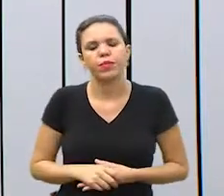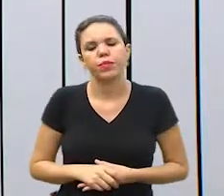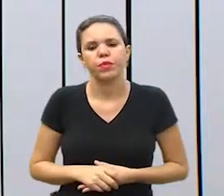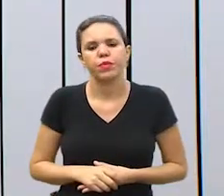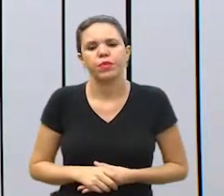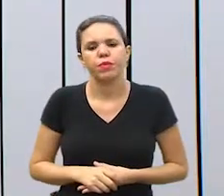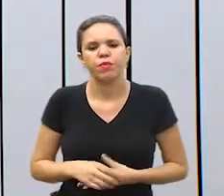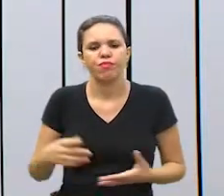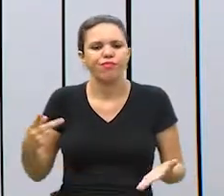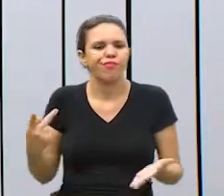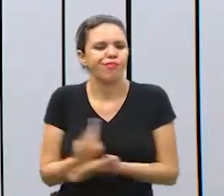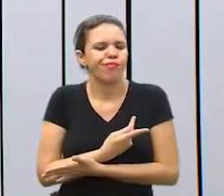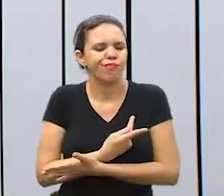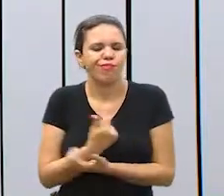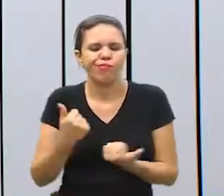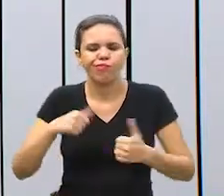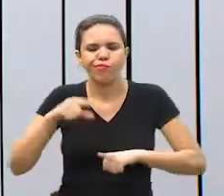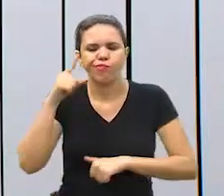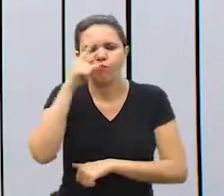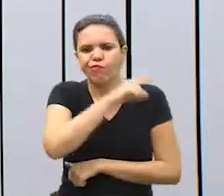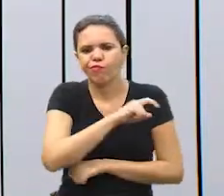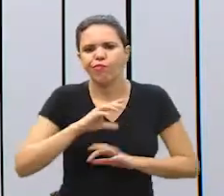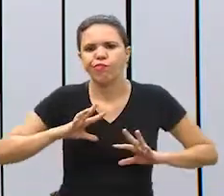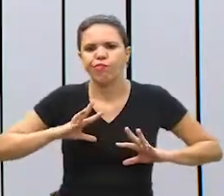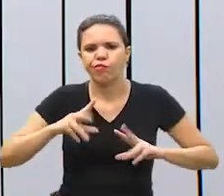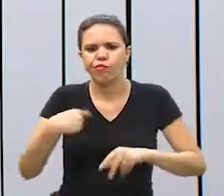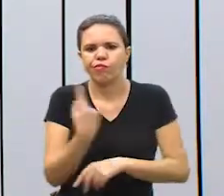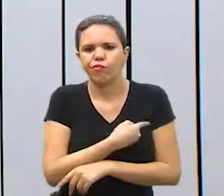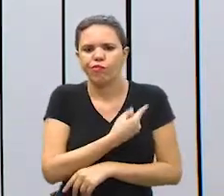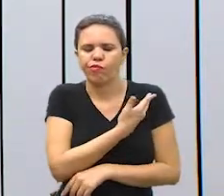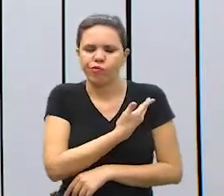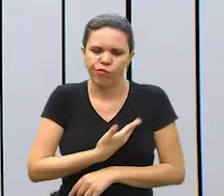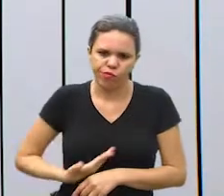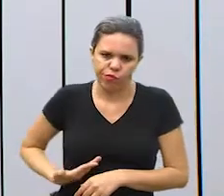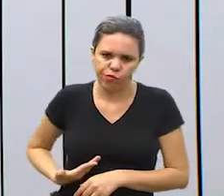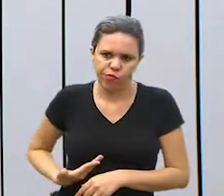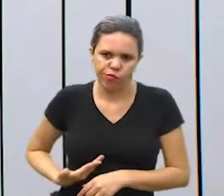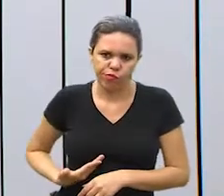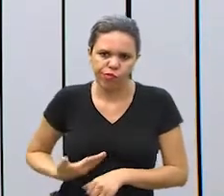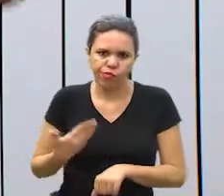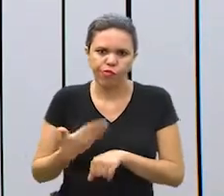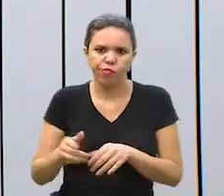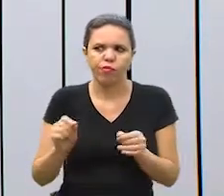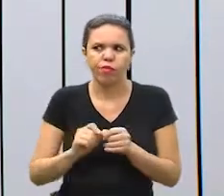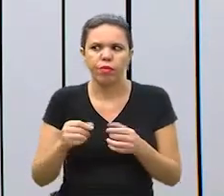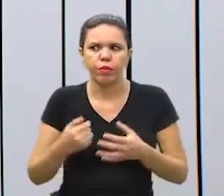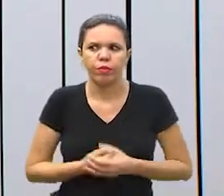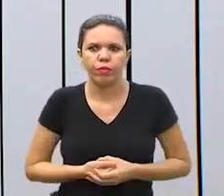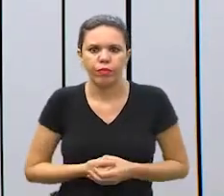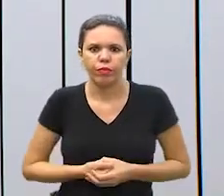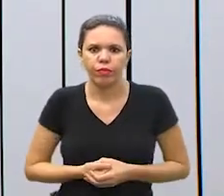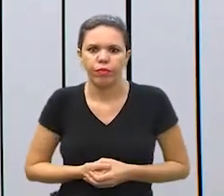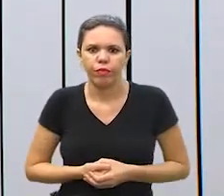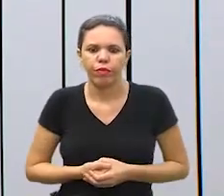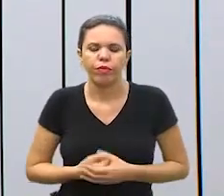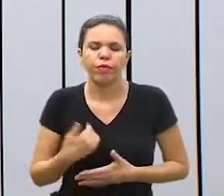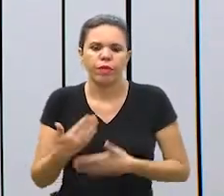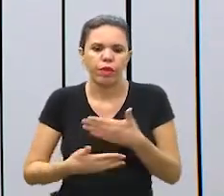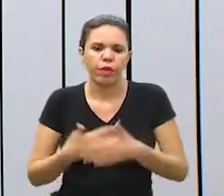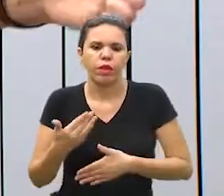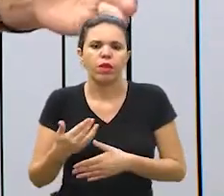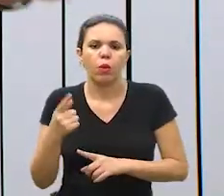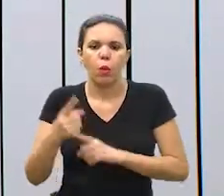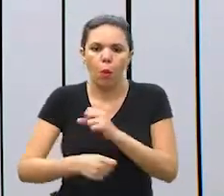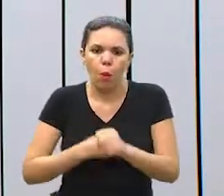Isso é um erro grotesco que todos os nossos governantes praticaram e vem praticando